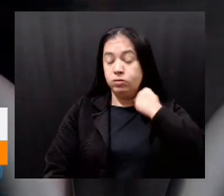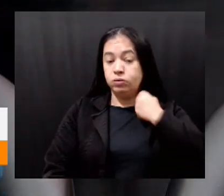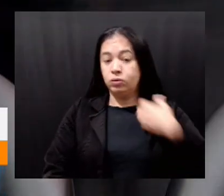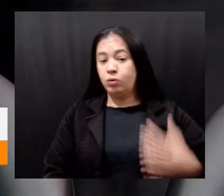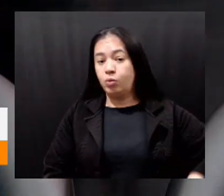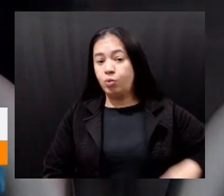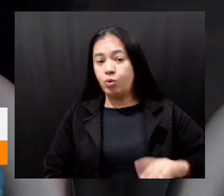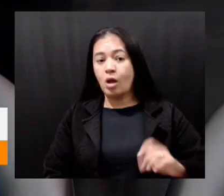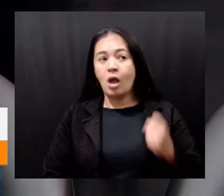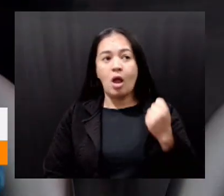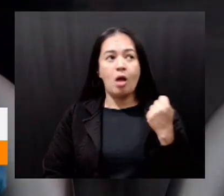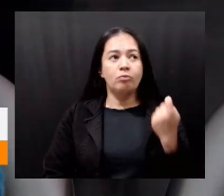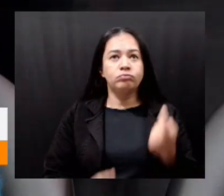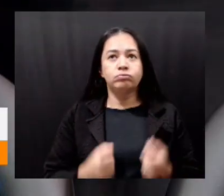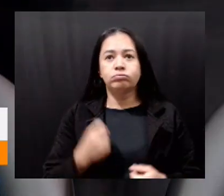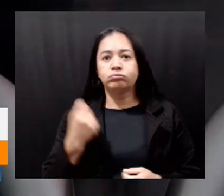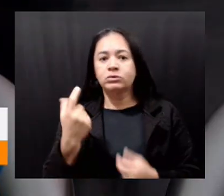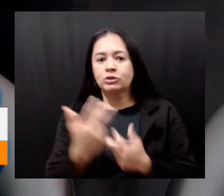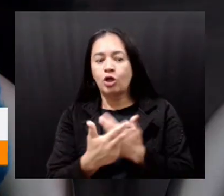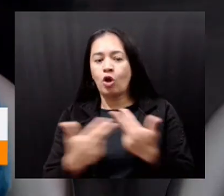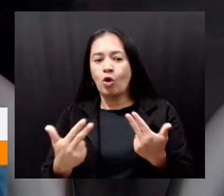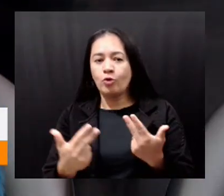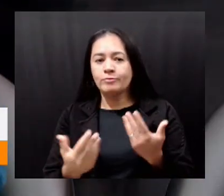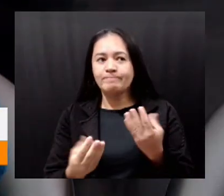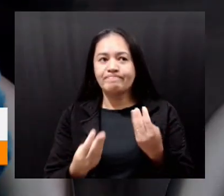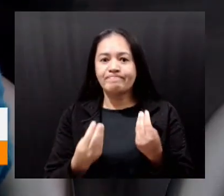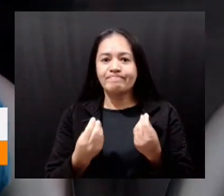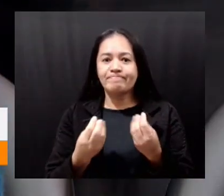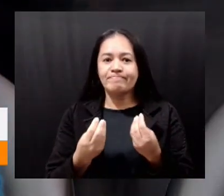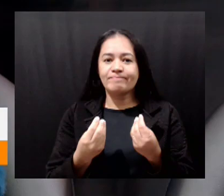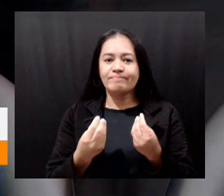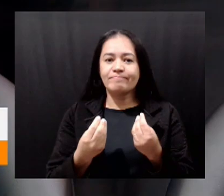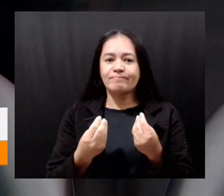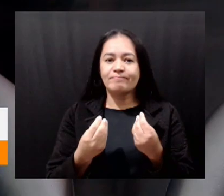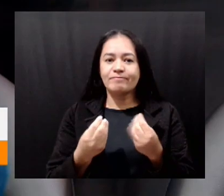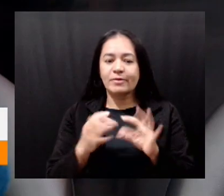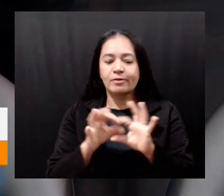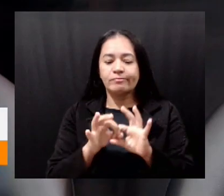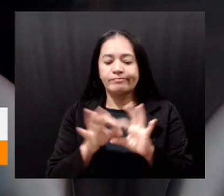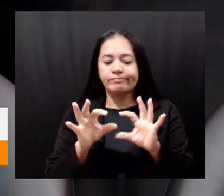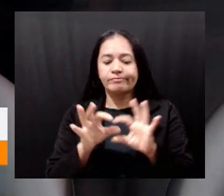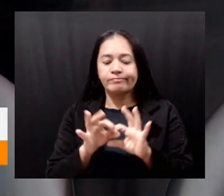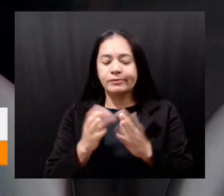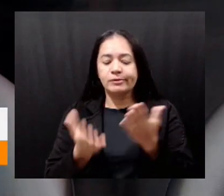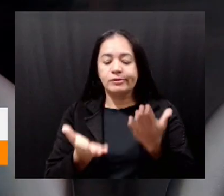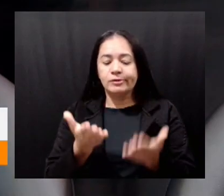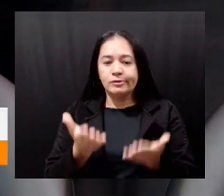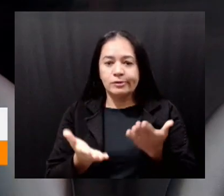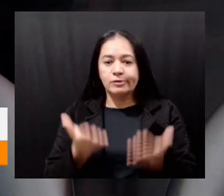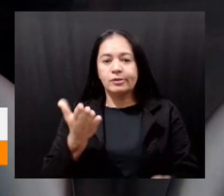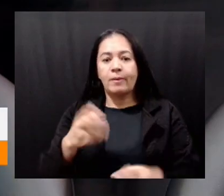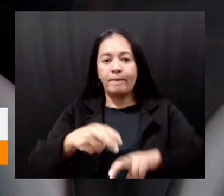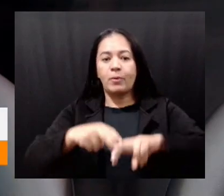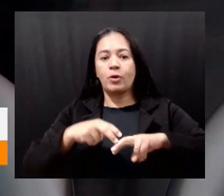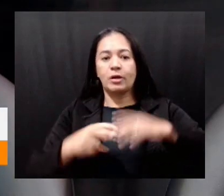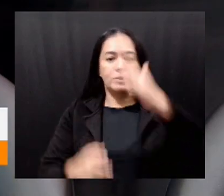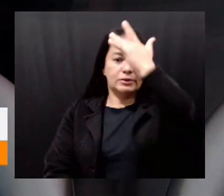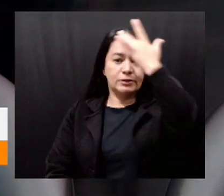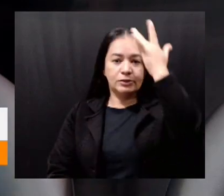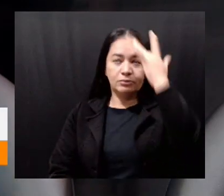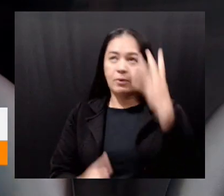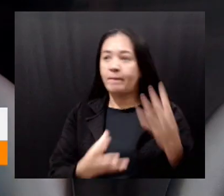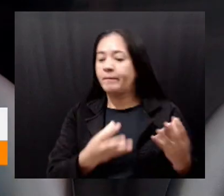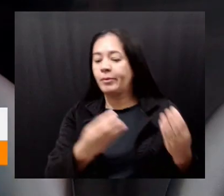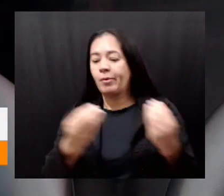coisas começaram a desencadear ali, desequilibrar em termos de saúde mental para muita gente. Então,